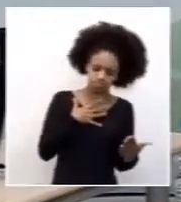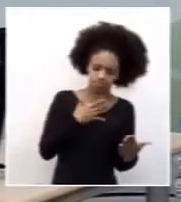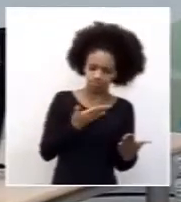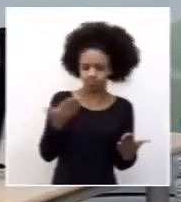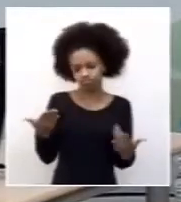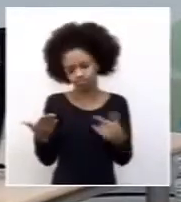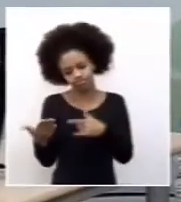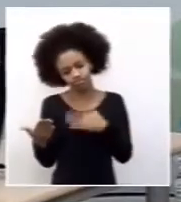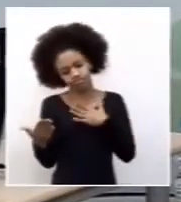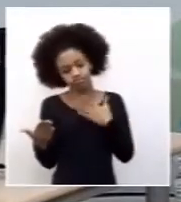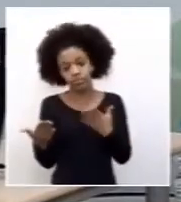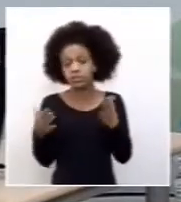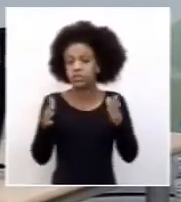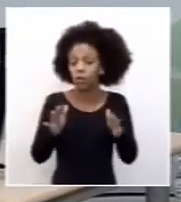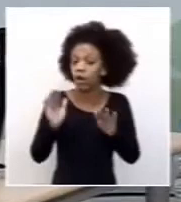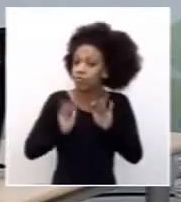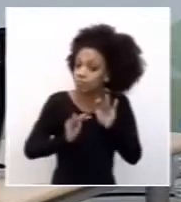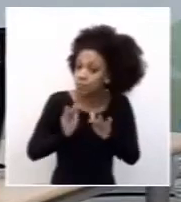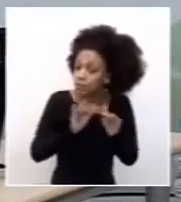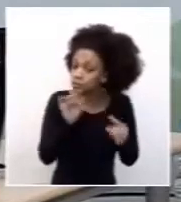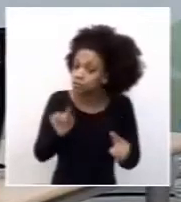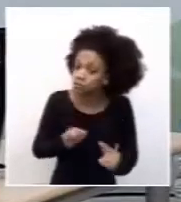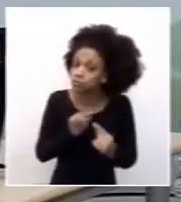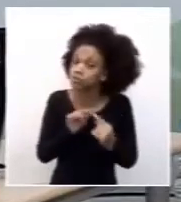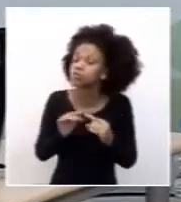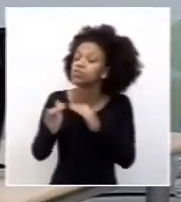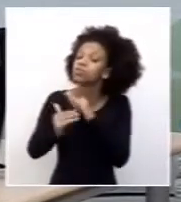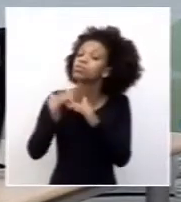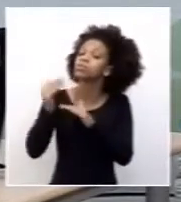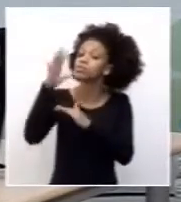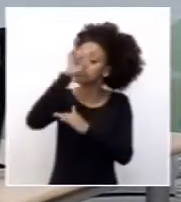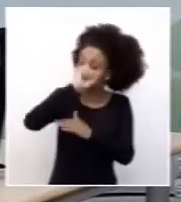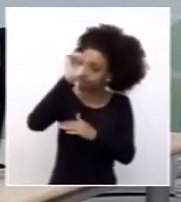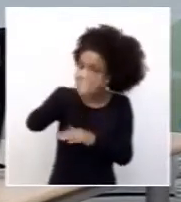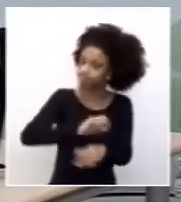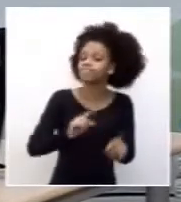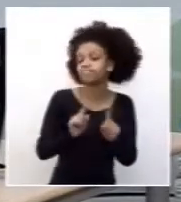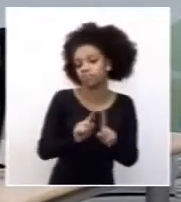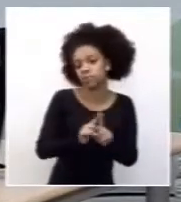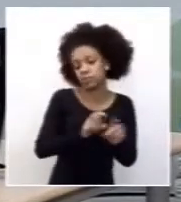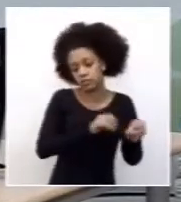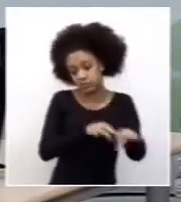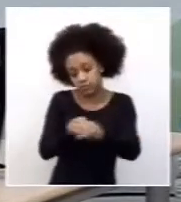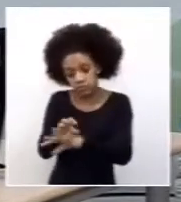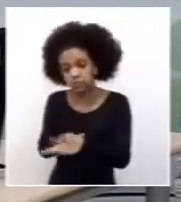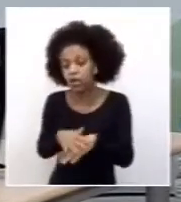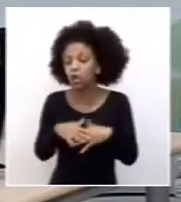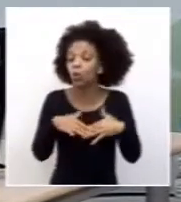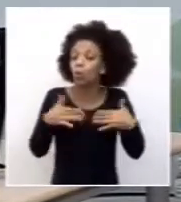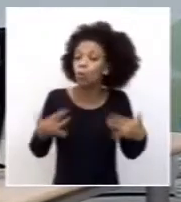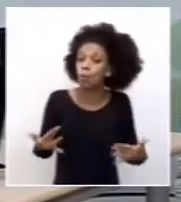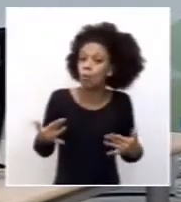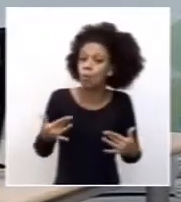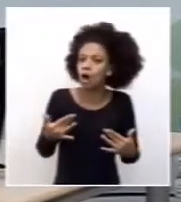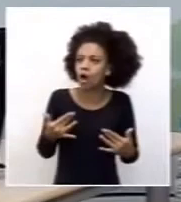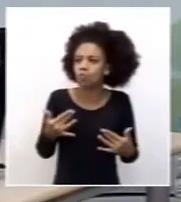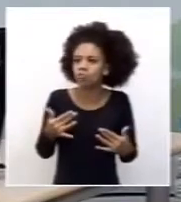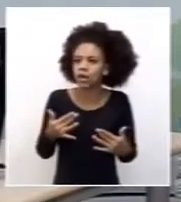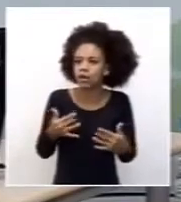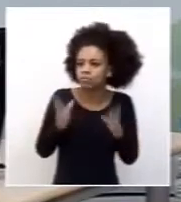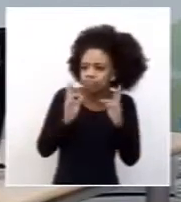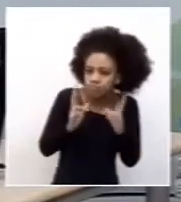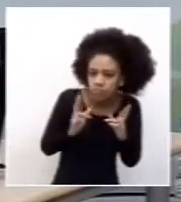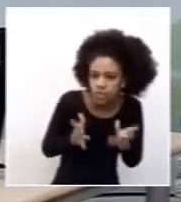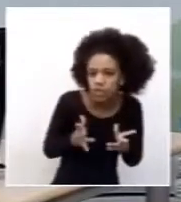não? Mas isso depende do objetivo, do processo do ensino e aprendizagem e quais as perspectivas, os projetos. Então, isso tem